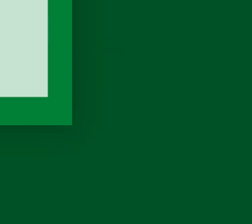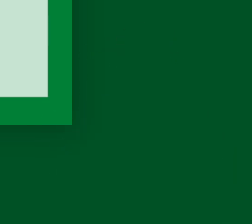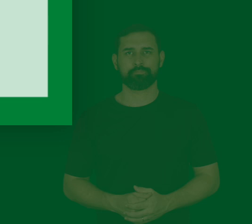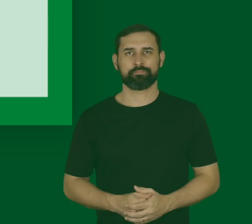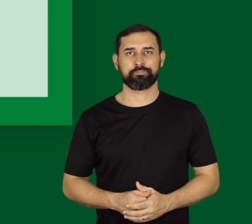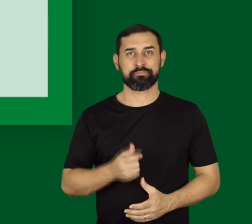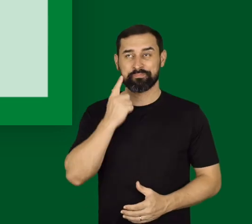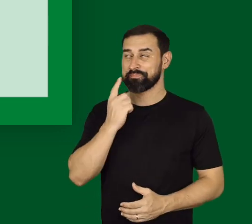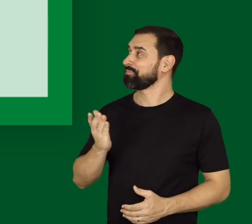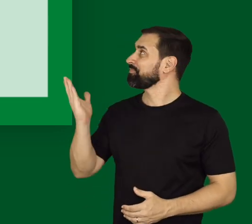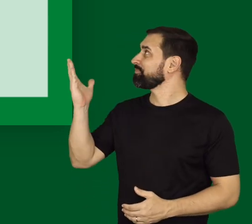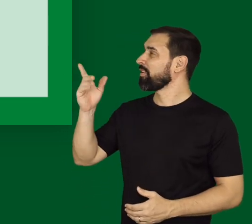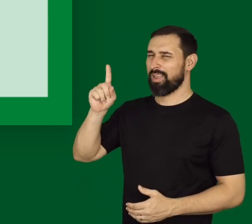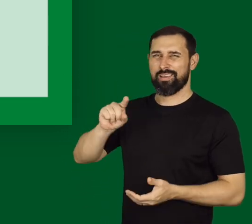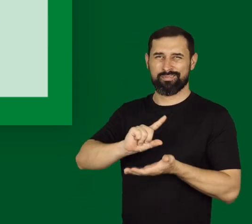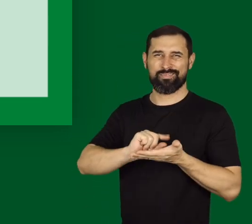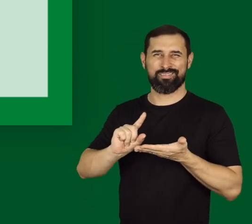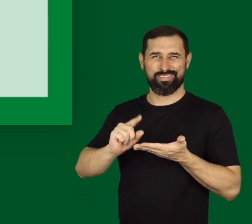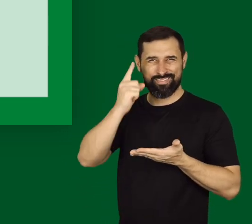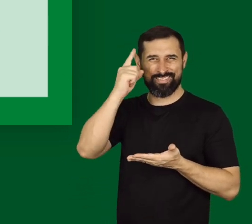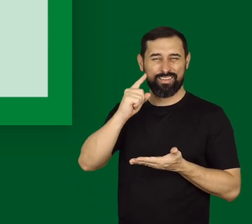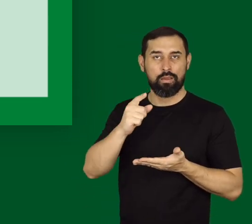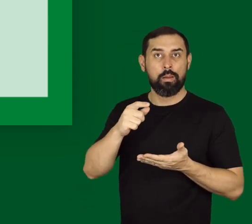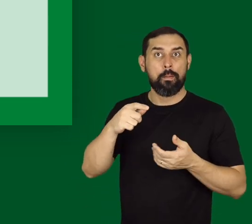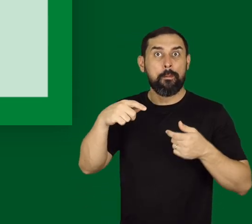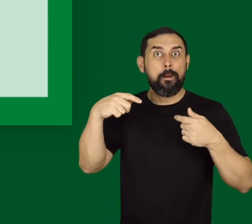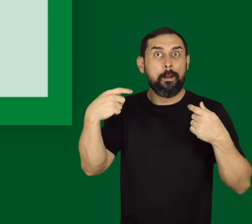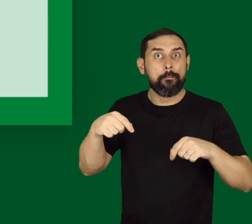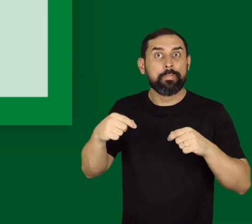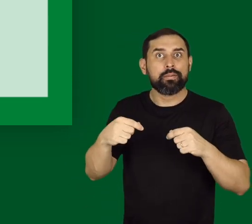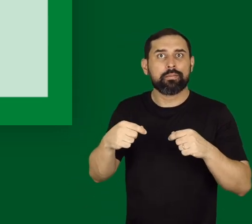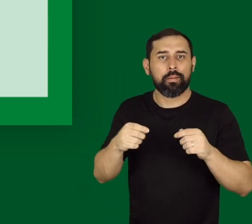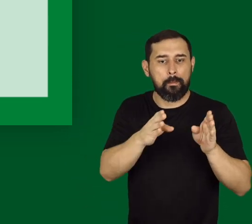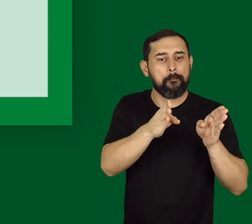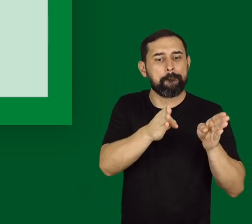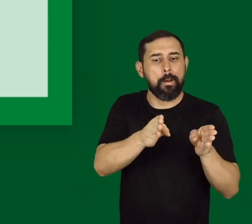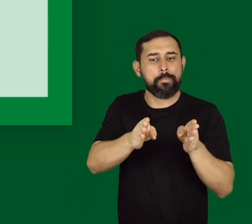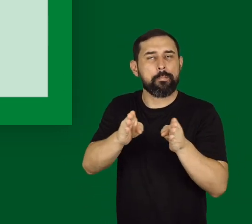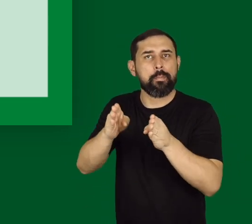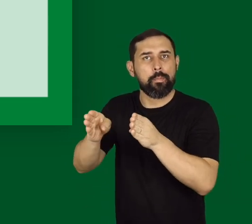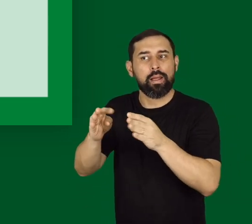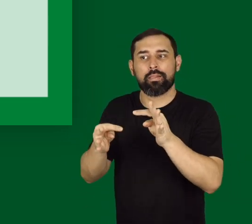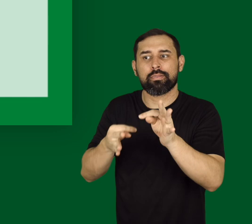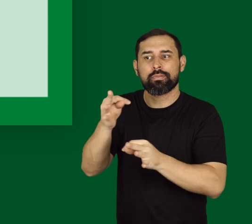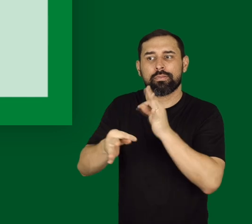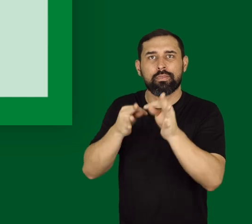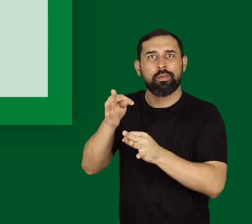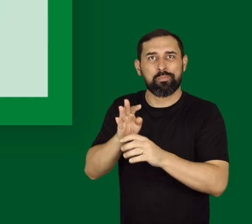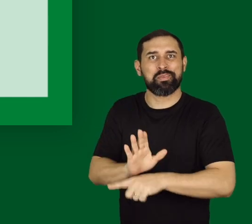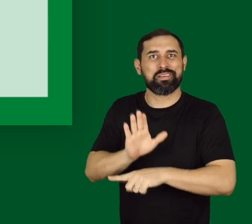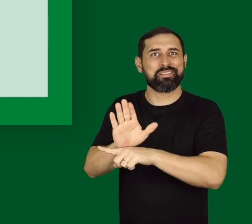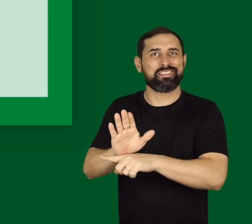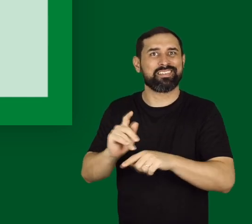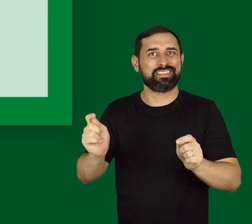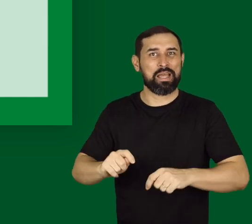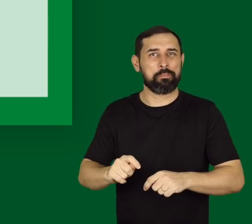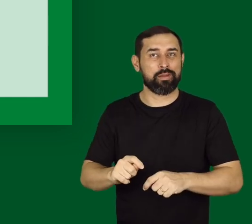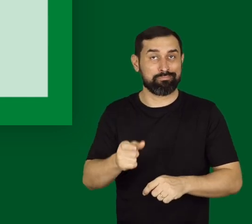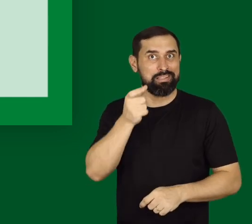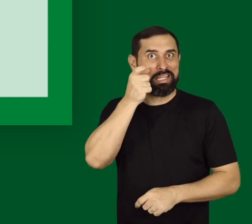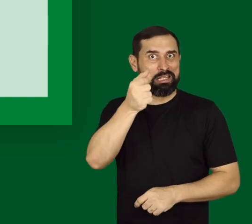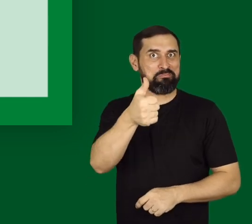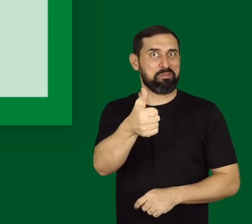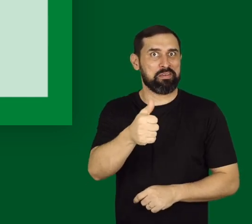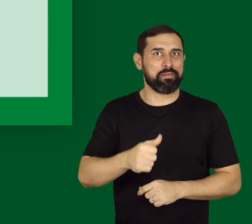90. Então aqui, também do ILAS, eles colocam alguns alvos que você tem que percorrer no tratamento